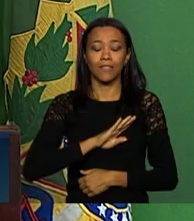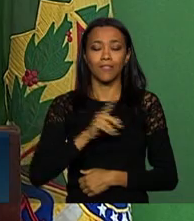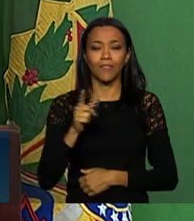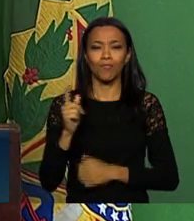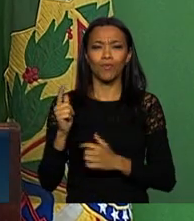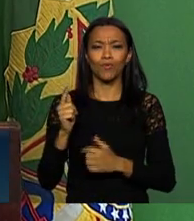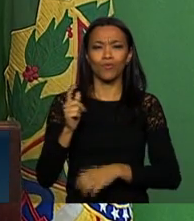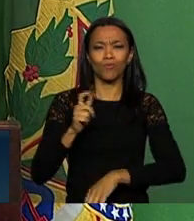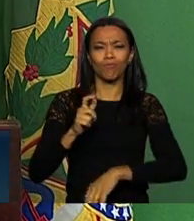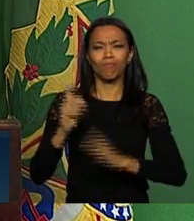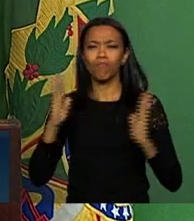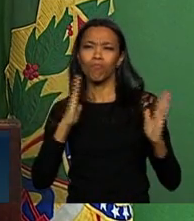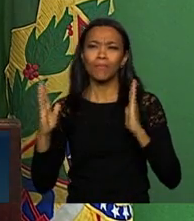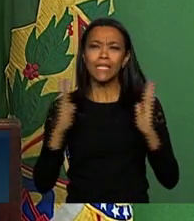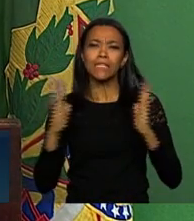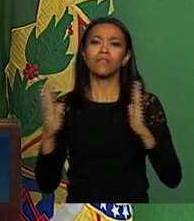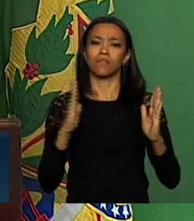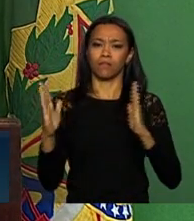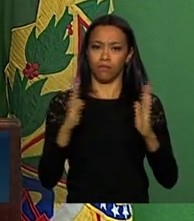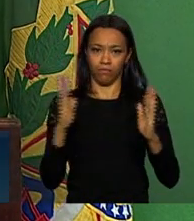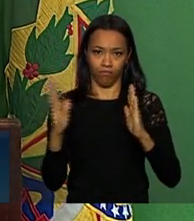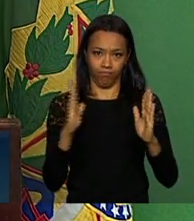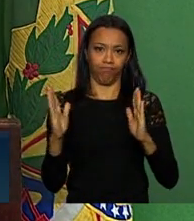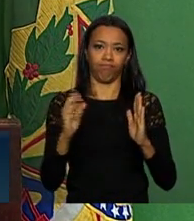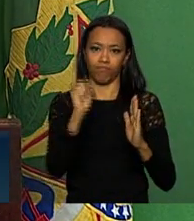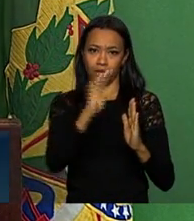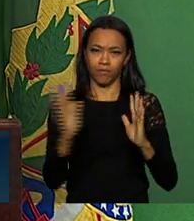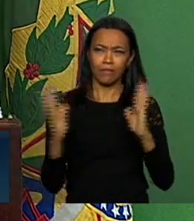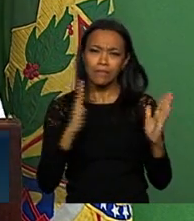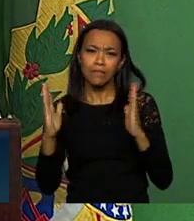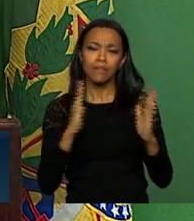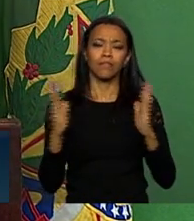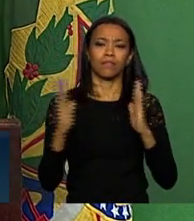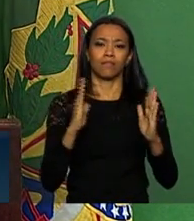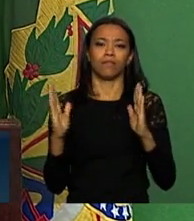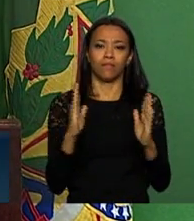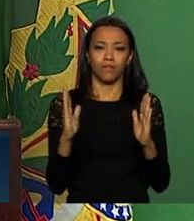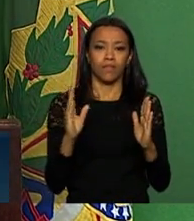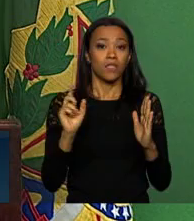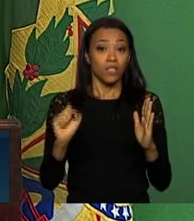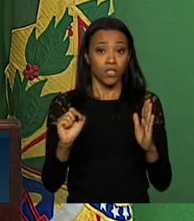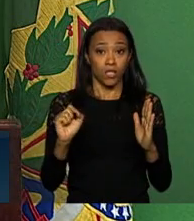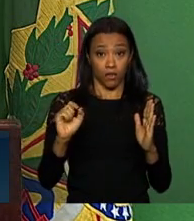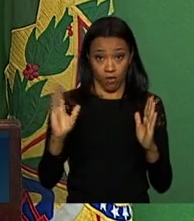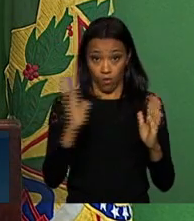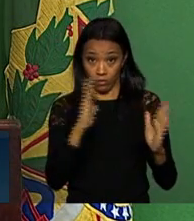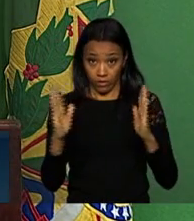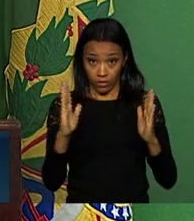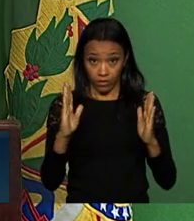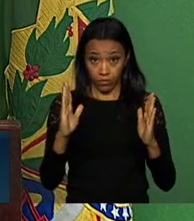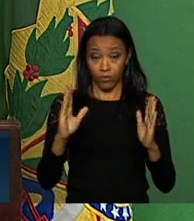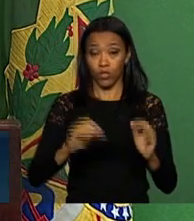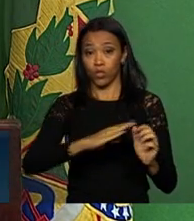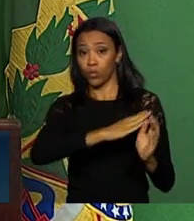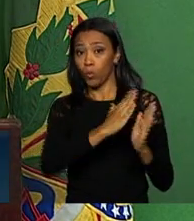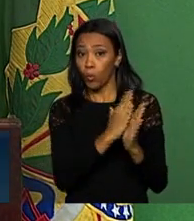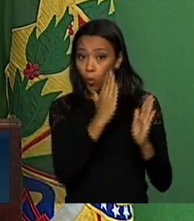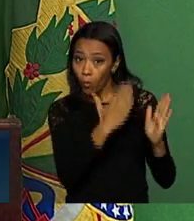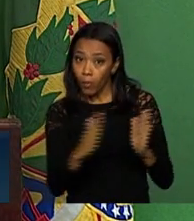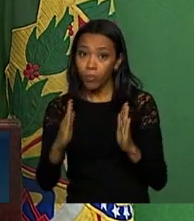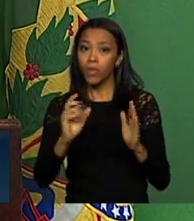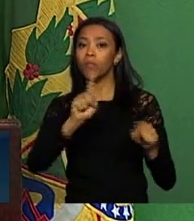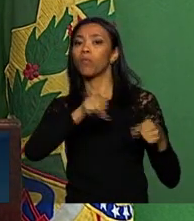transição um momento de transição de um ciclo para um outro ciclo de